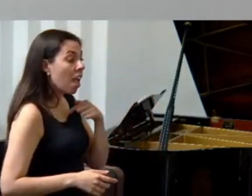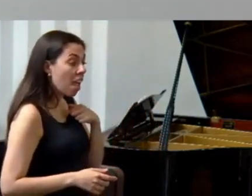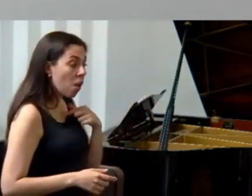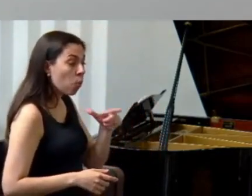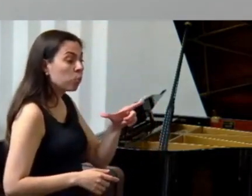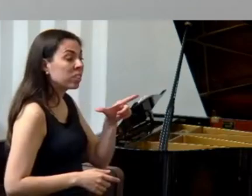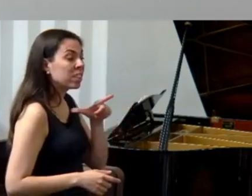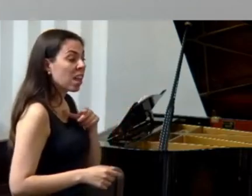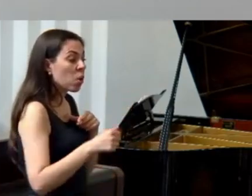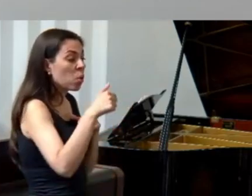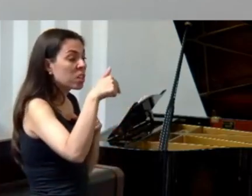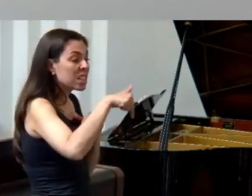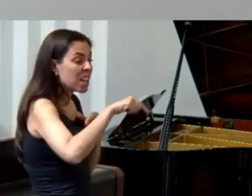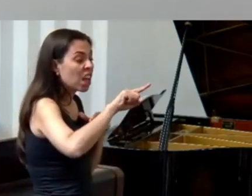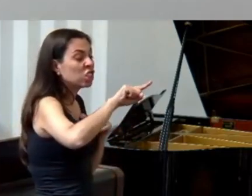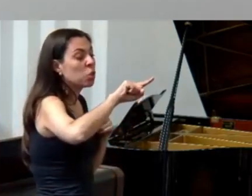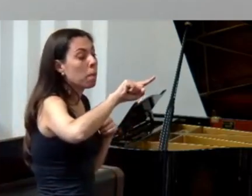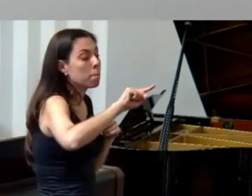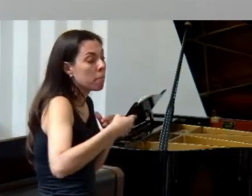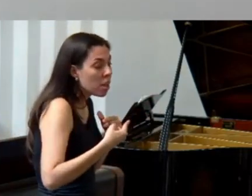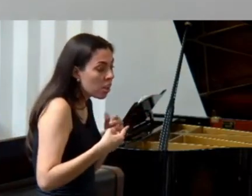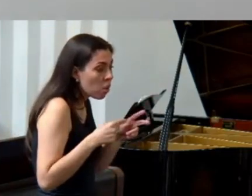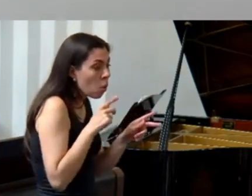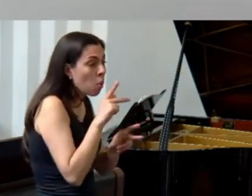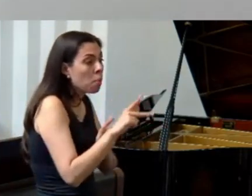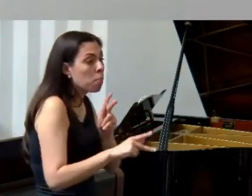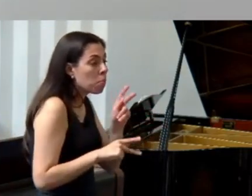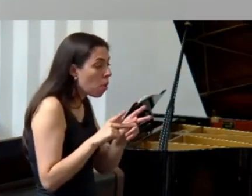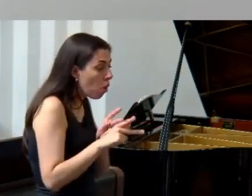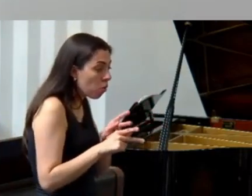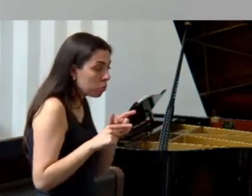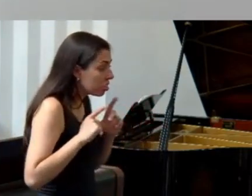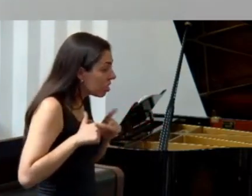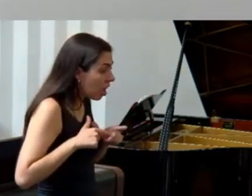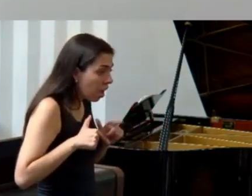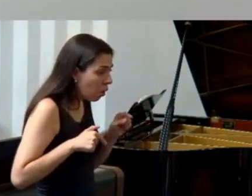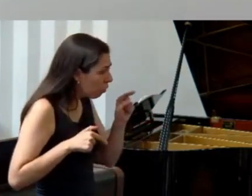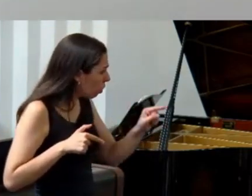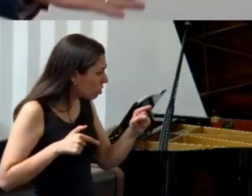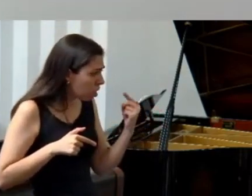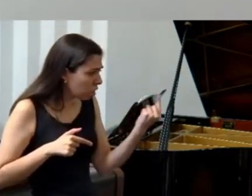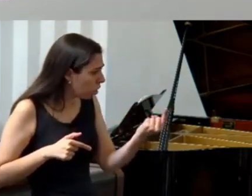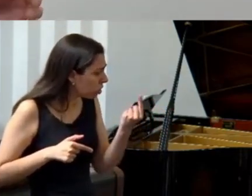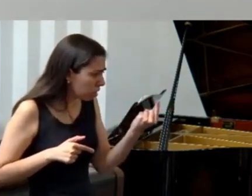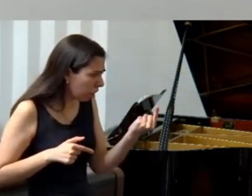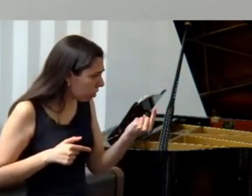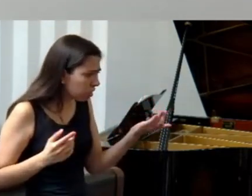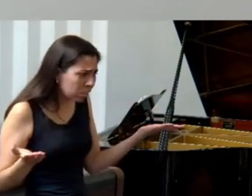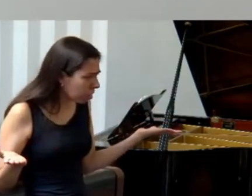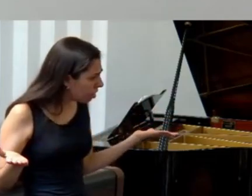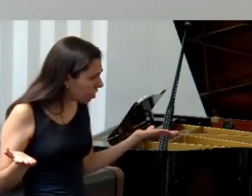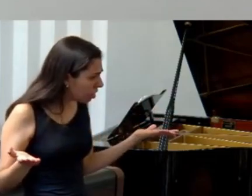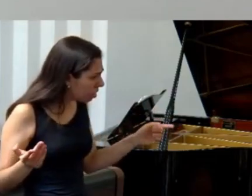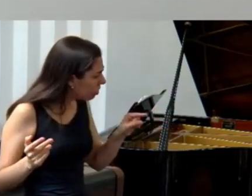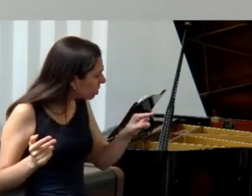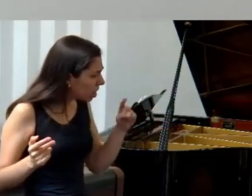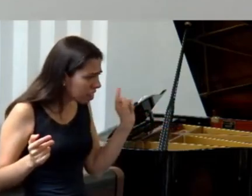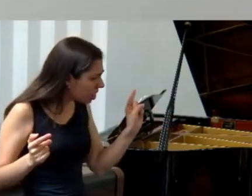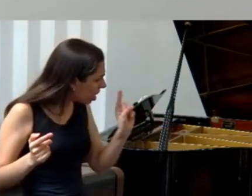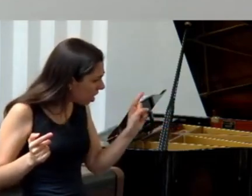tenho 7.000 que não se dobraram diante dos ídolos. Você não está sozinho.